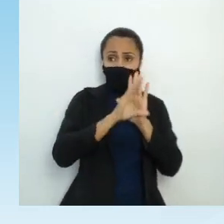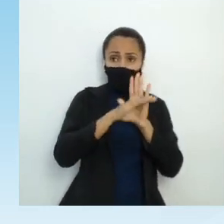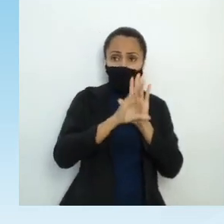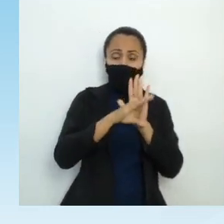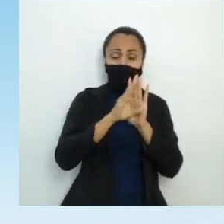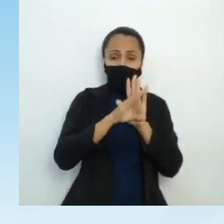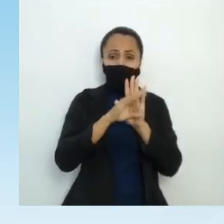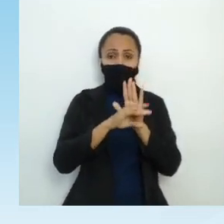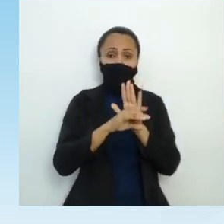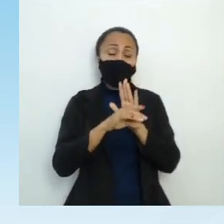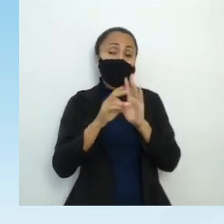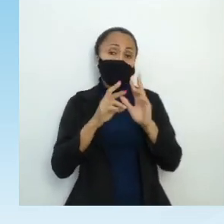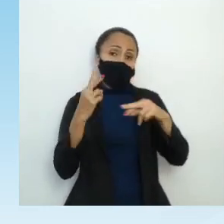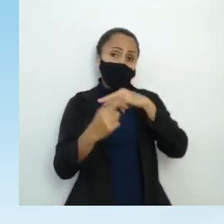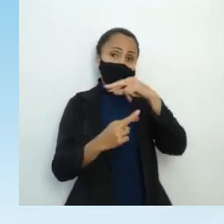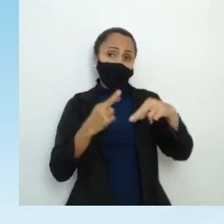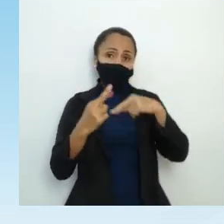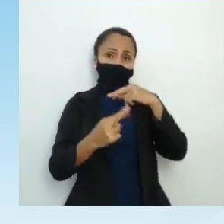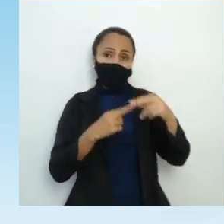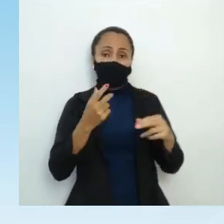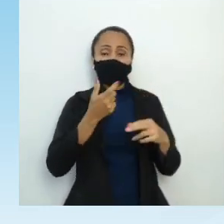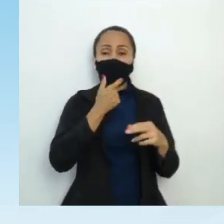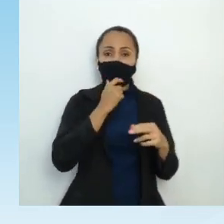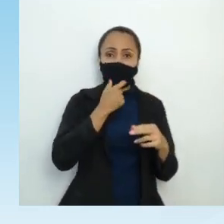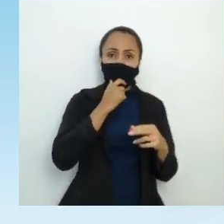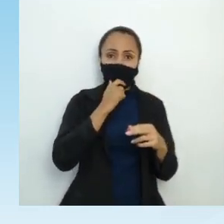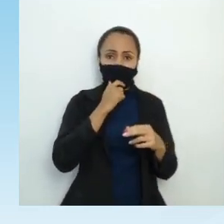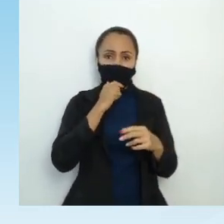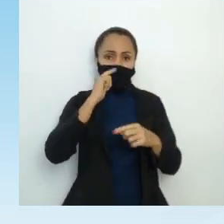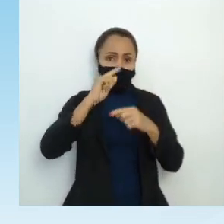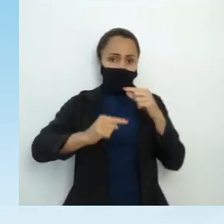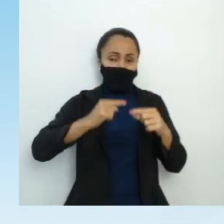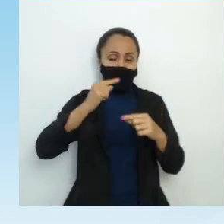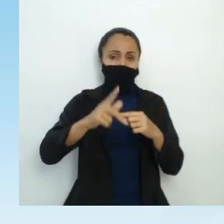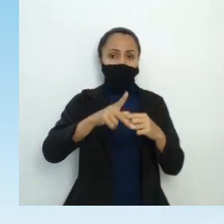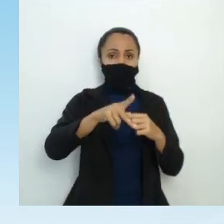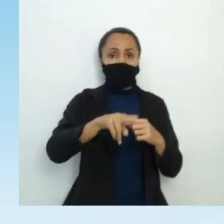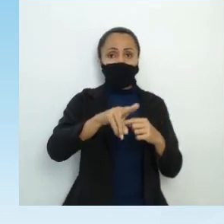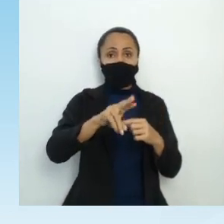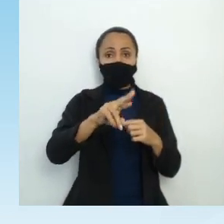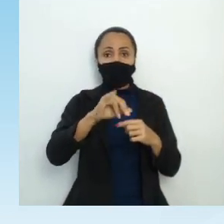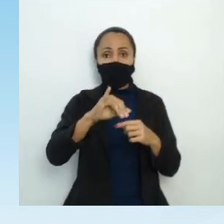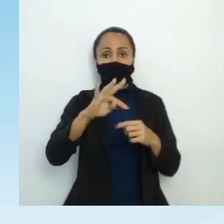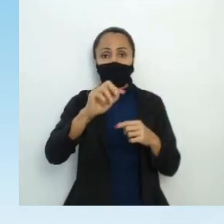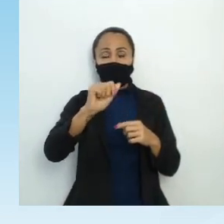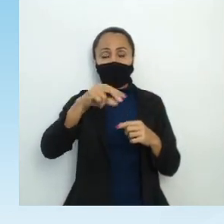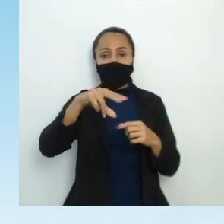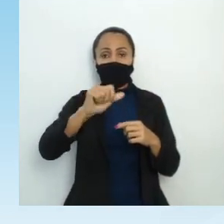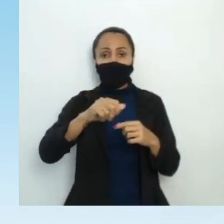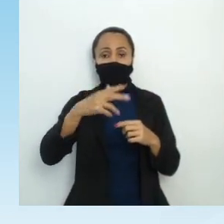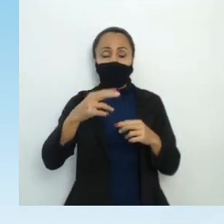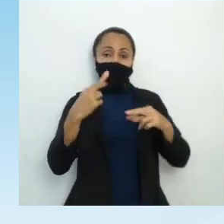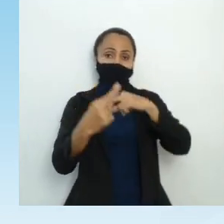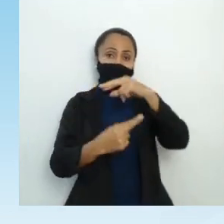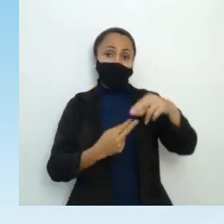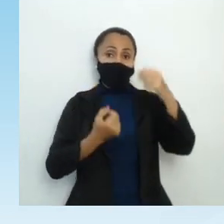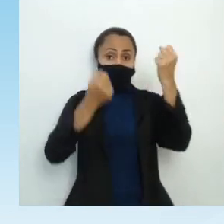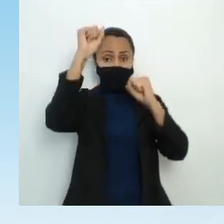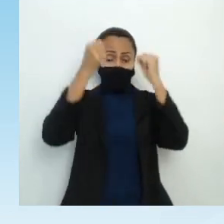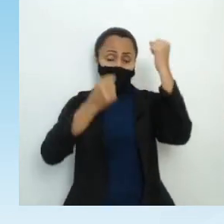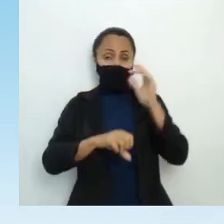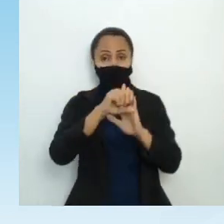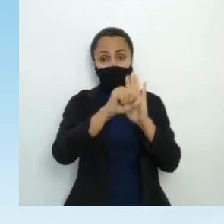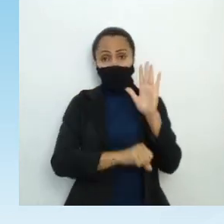Inglaterra, chamadas Revoluções Inglesas, né, mais tarde, puritana, gloriosa, e no século XVIII, a Revolução Industrial,